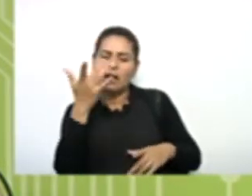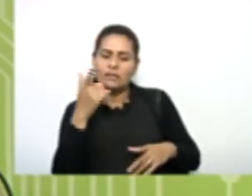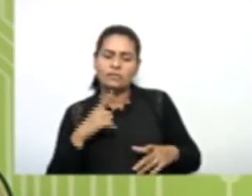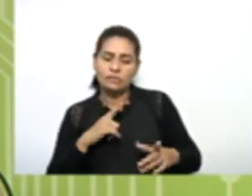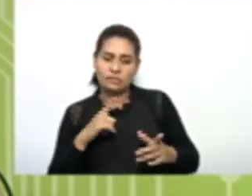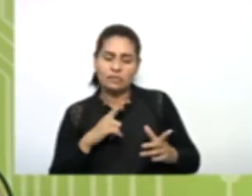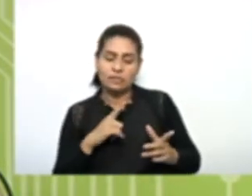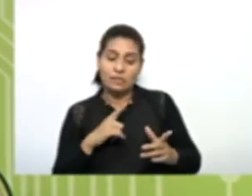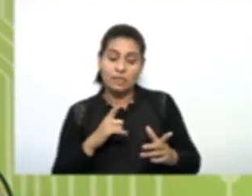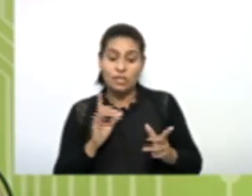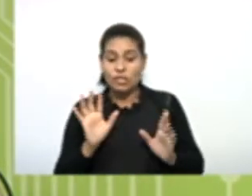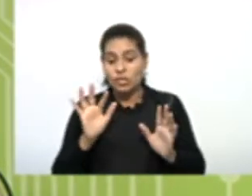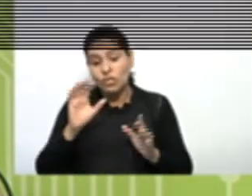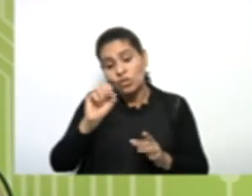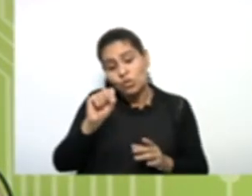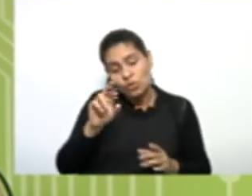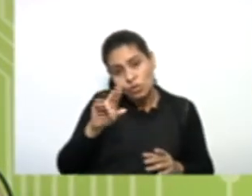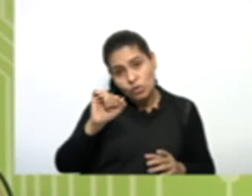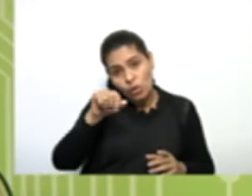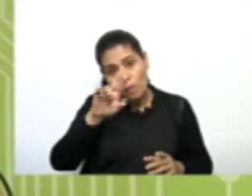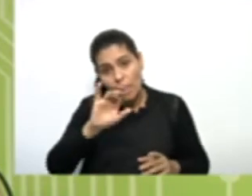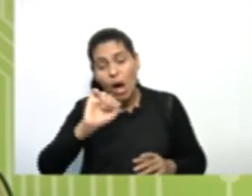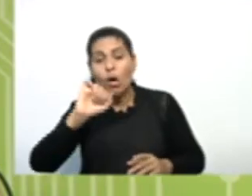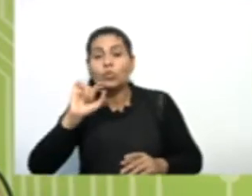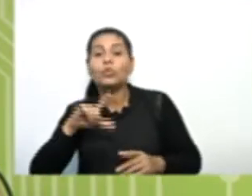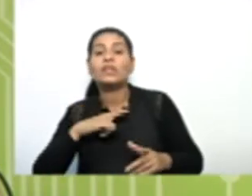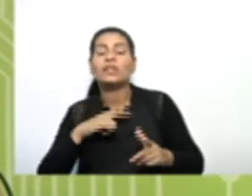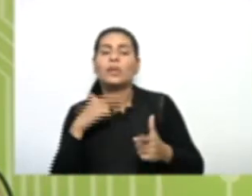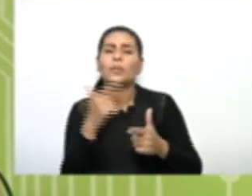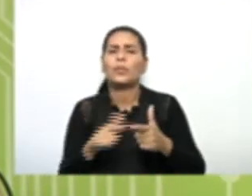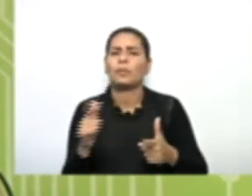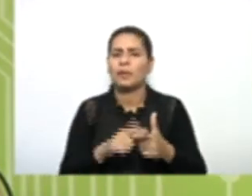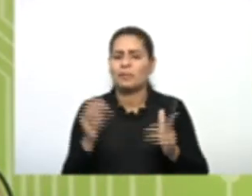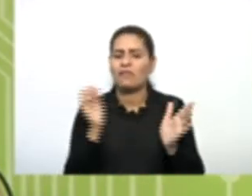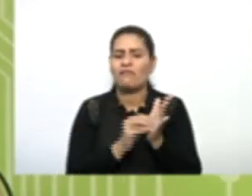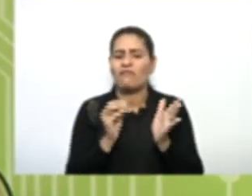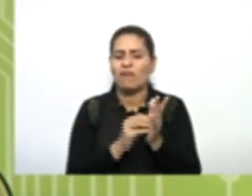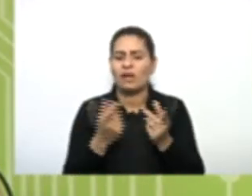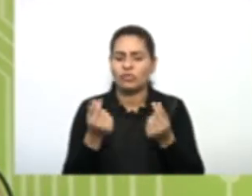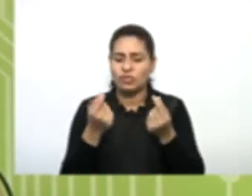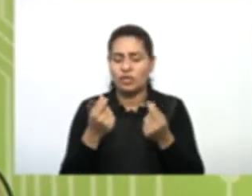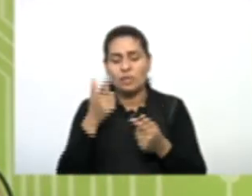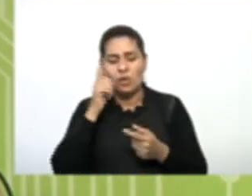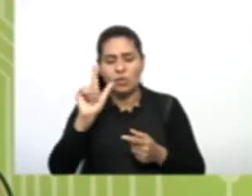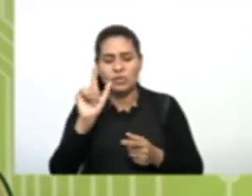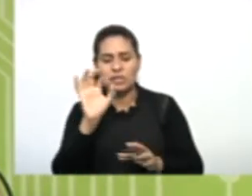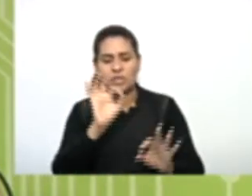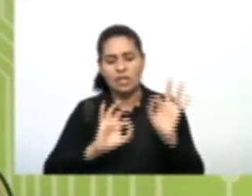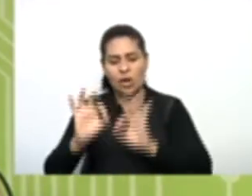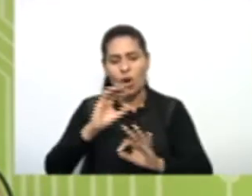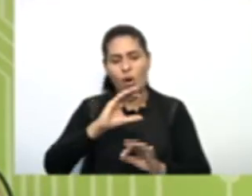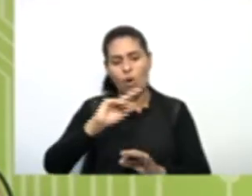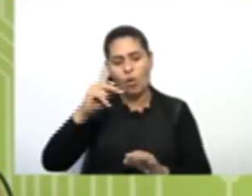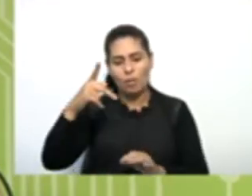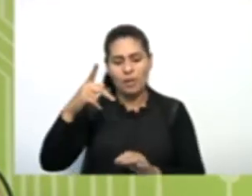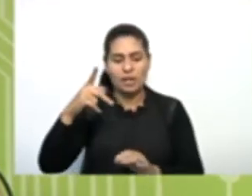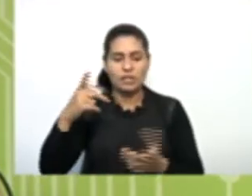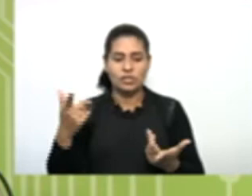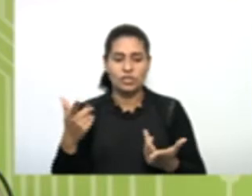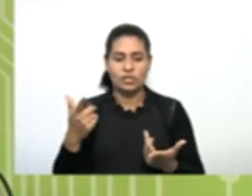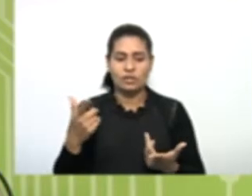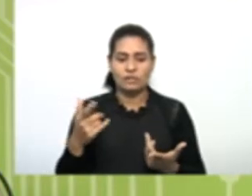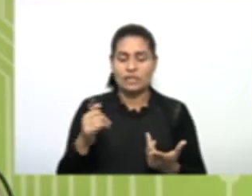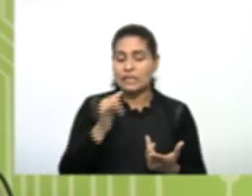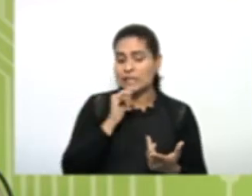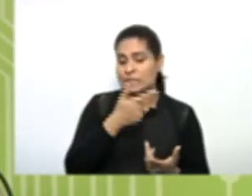ter uma sobra do que ter um prejuízo, do que ter uma falta de recurso, que vai deixar a nossa cooperativa a descoberto,